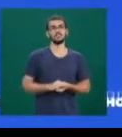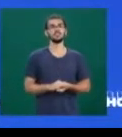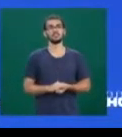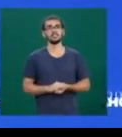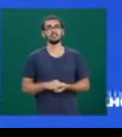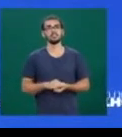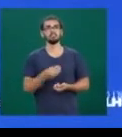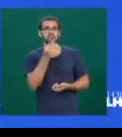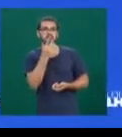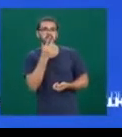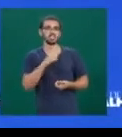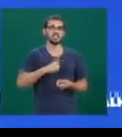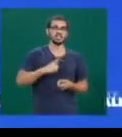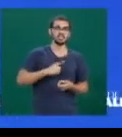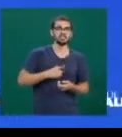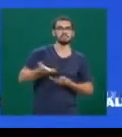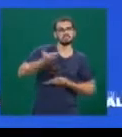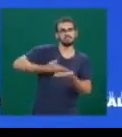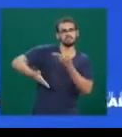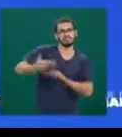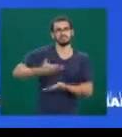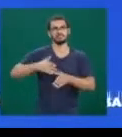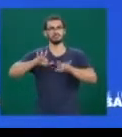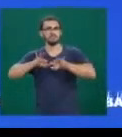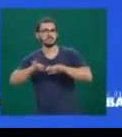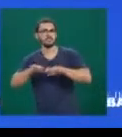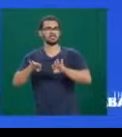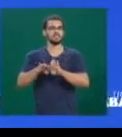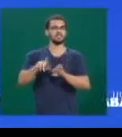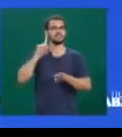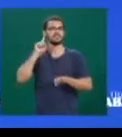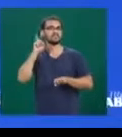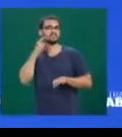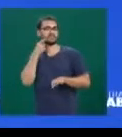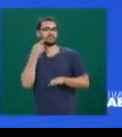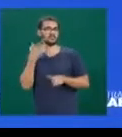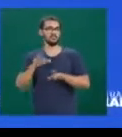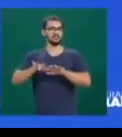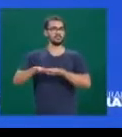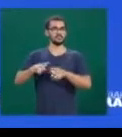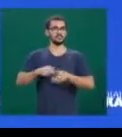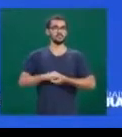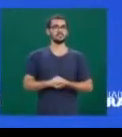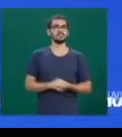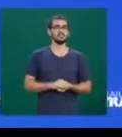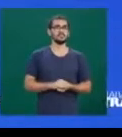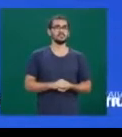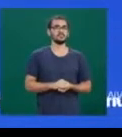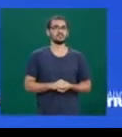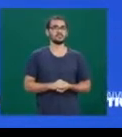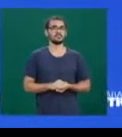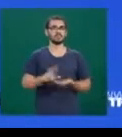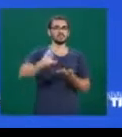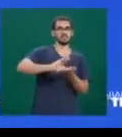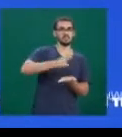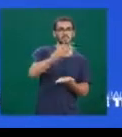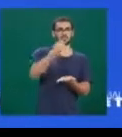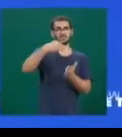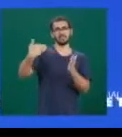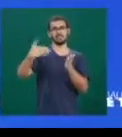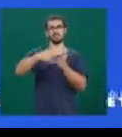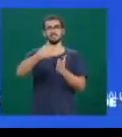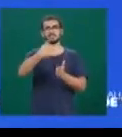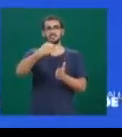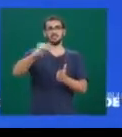oportunidades são para atendimento, auxiliar administrativo e telemarketing. A remuneração varia entre R$ 400 e